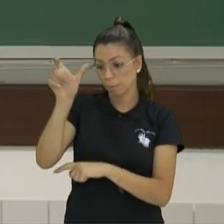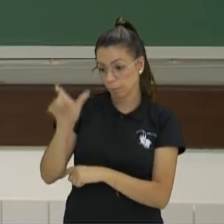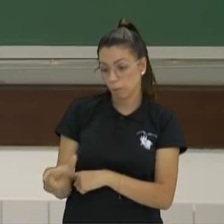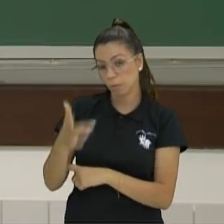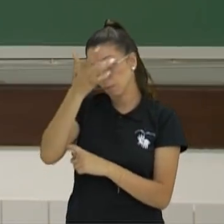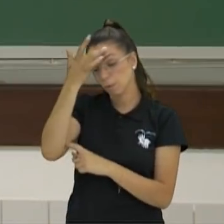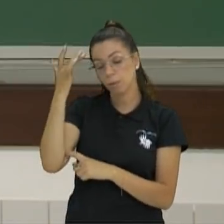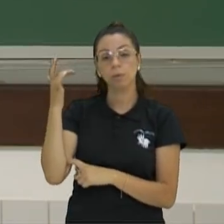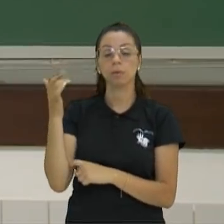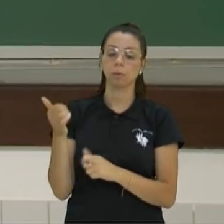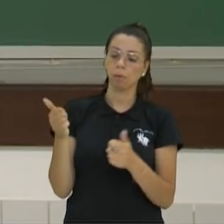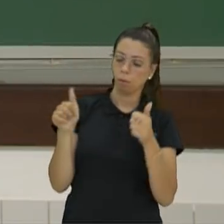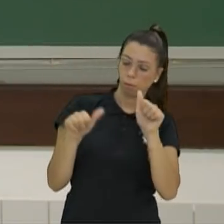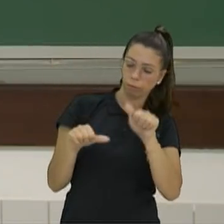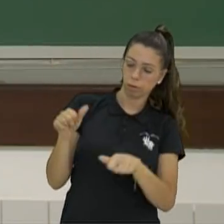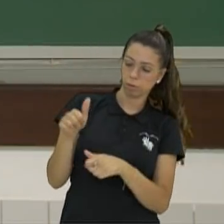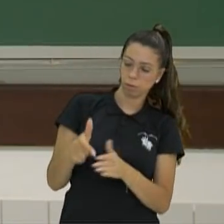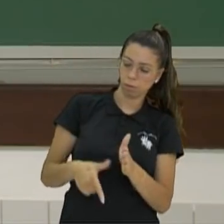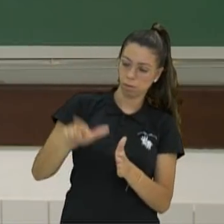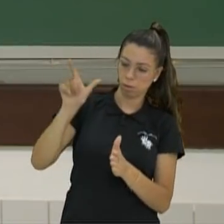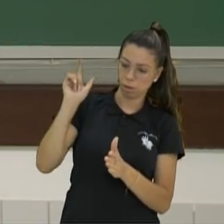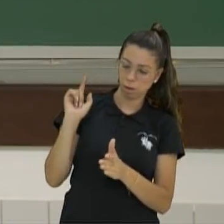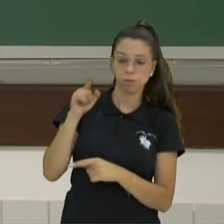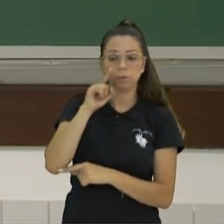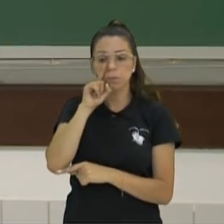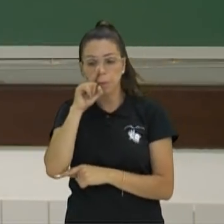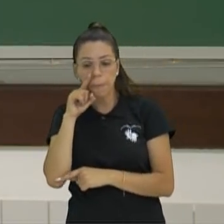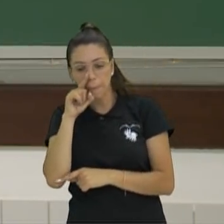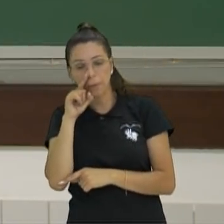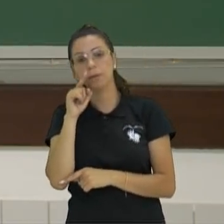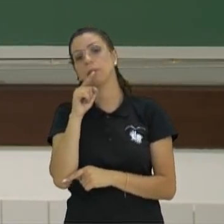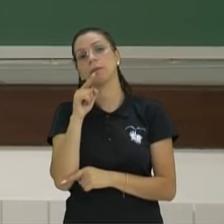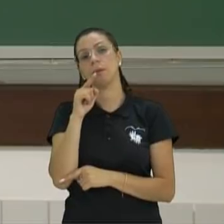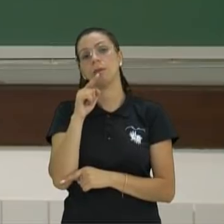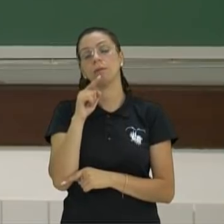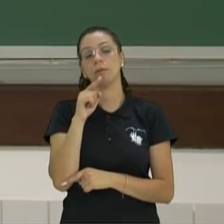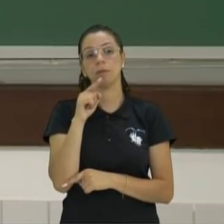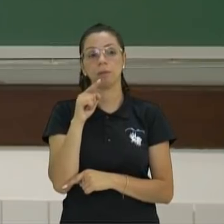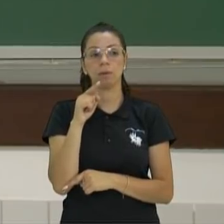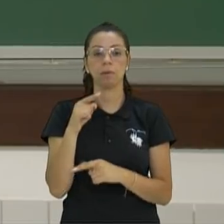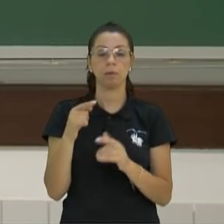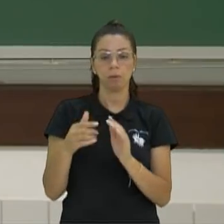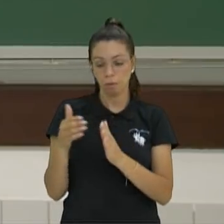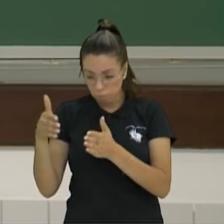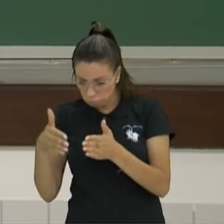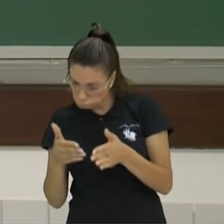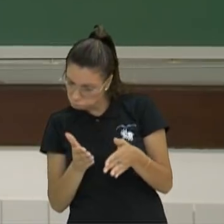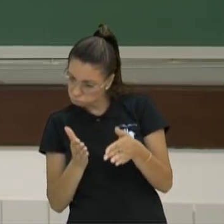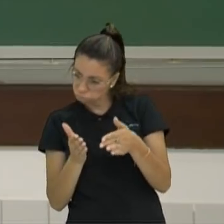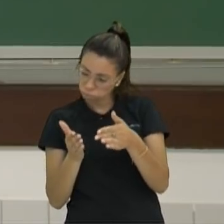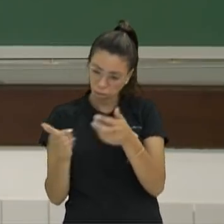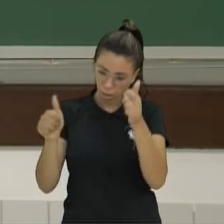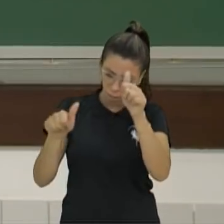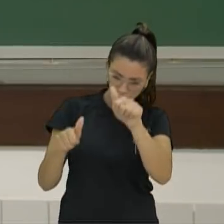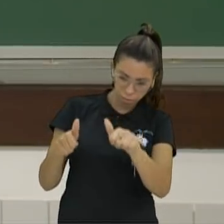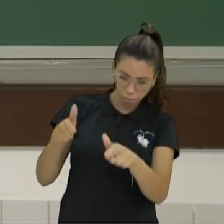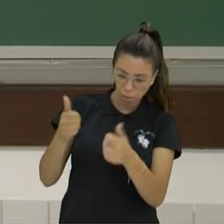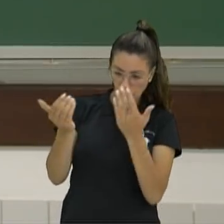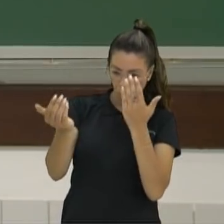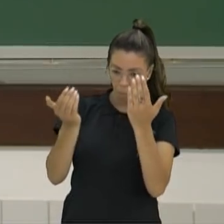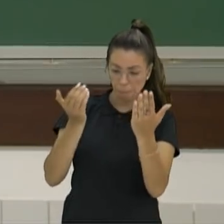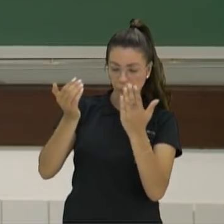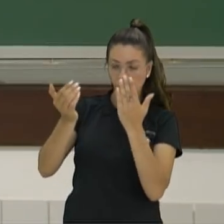ele avalia antes todos os riscos envolvidos, traça o seu percurso para